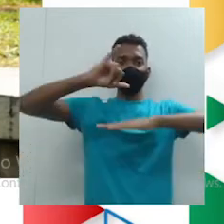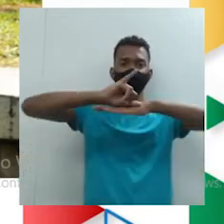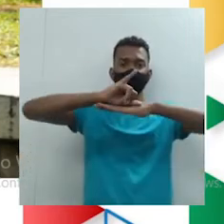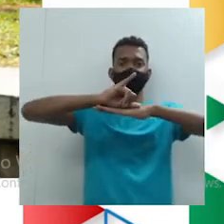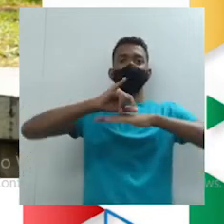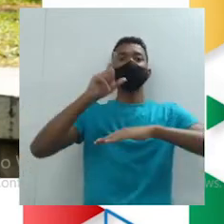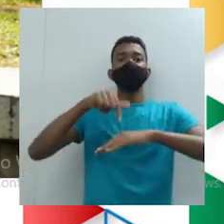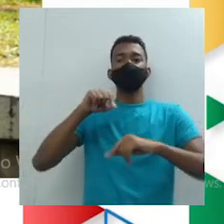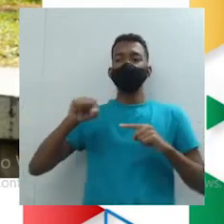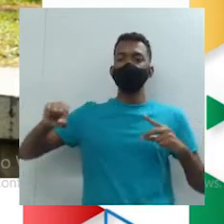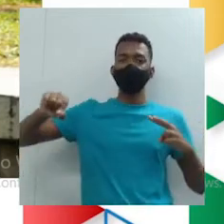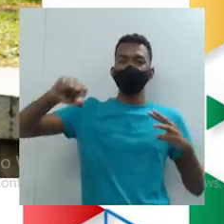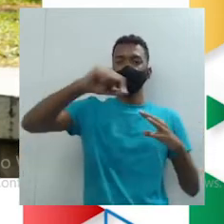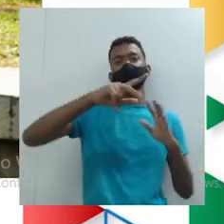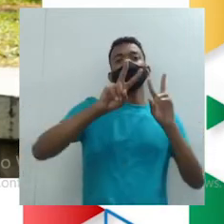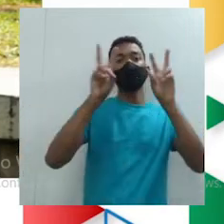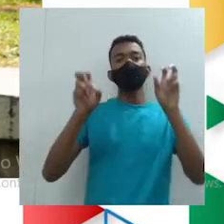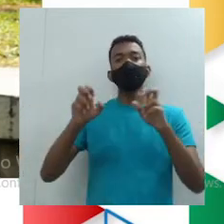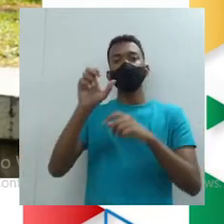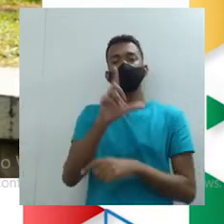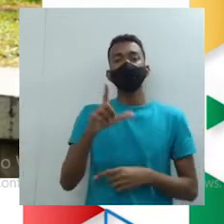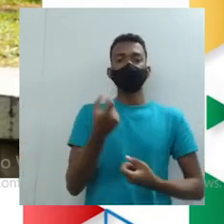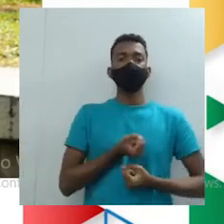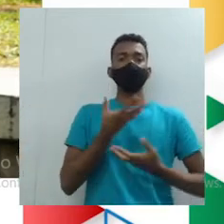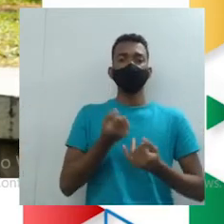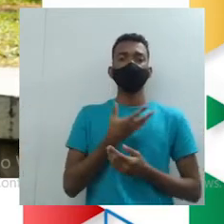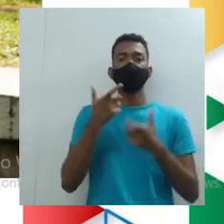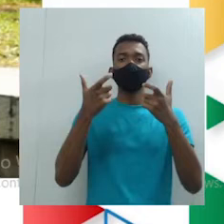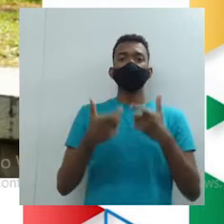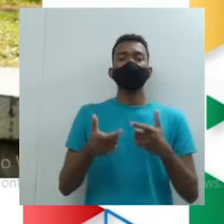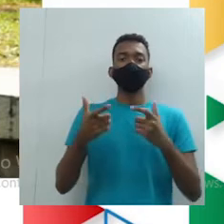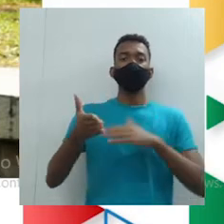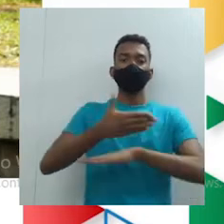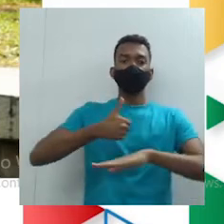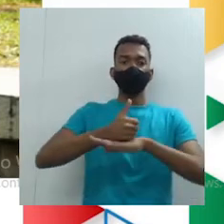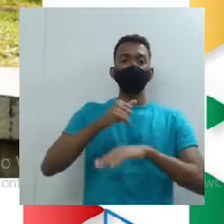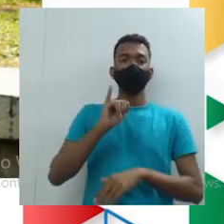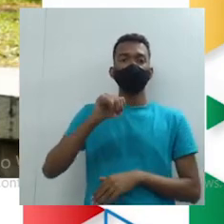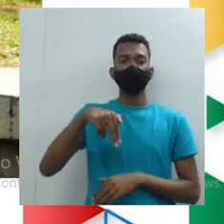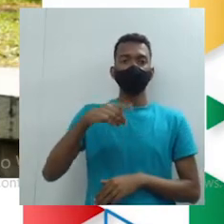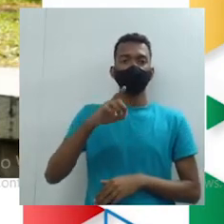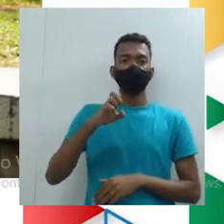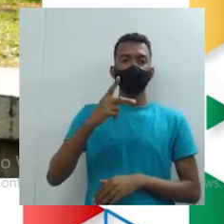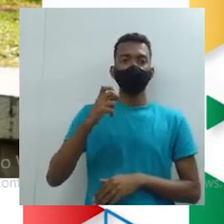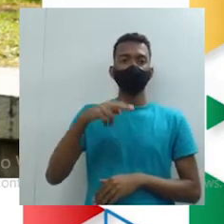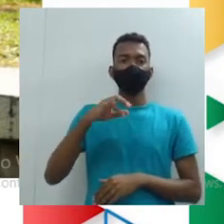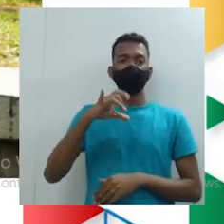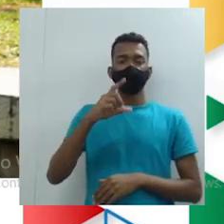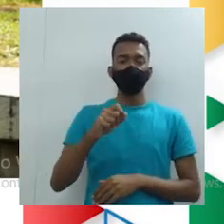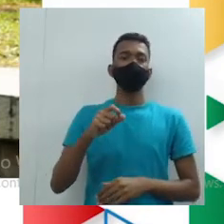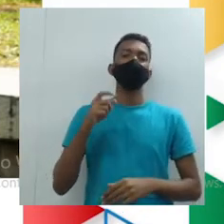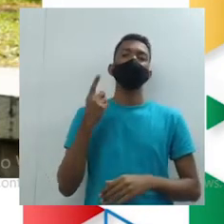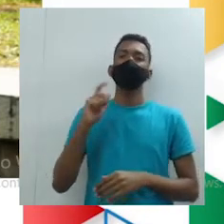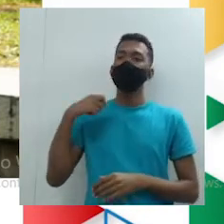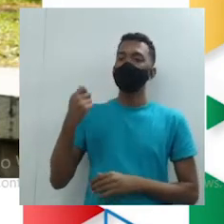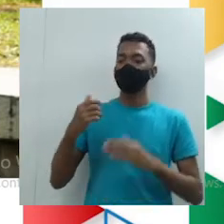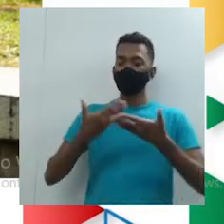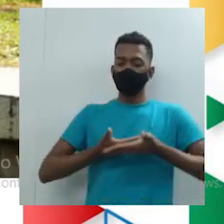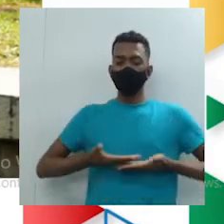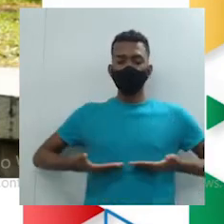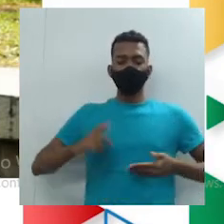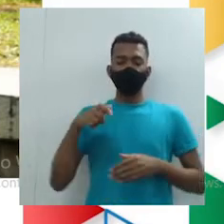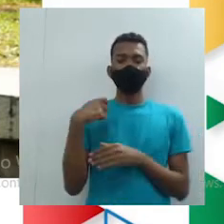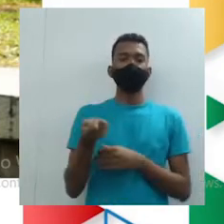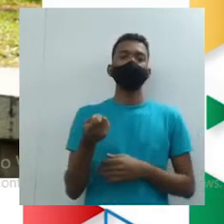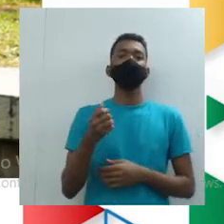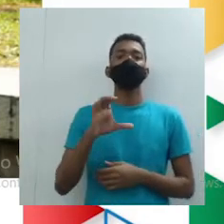famoso circuito da poesia. Isso aí fica na Praça da Independência. Temos... E a imagem, professor Robson, tem muito a ver com o Carlos, né? O senhor gostaria de comentar essa